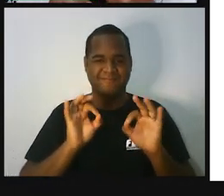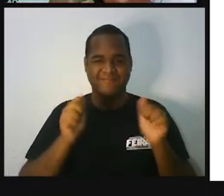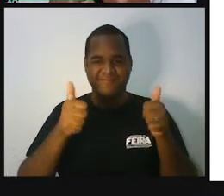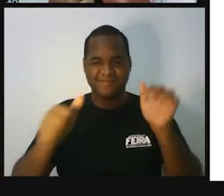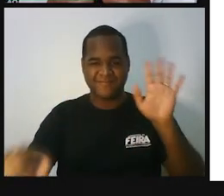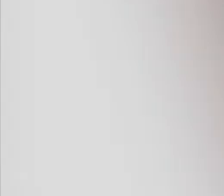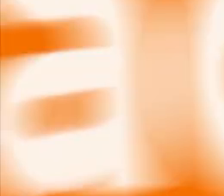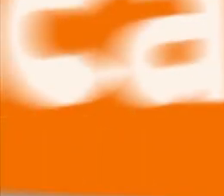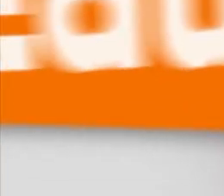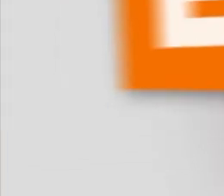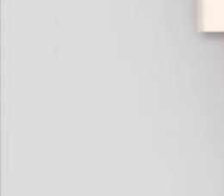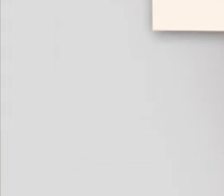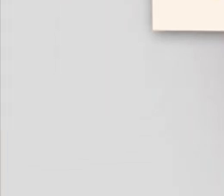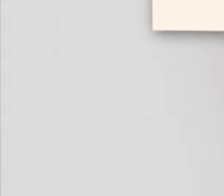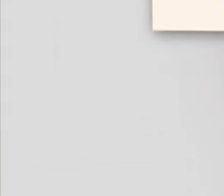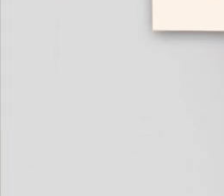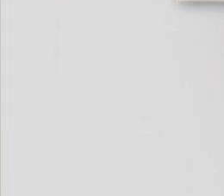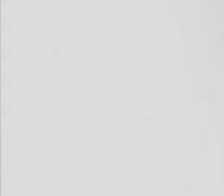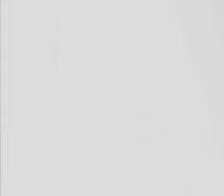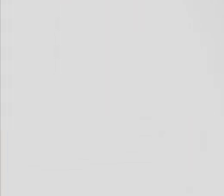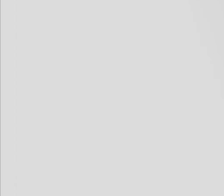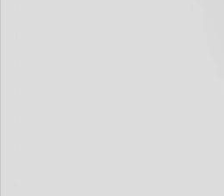valeu e